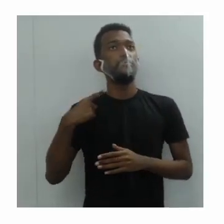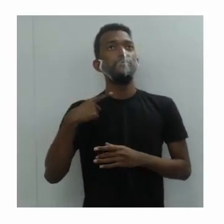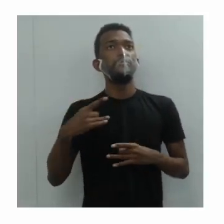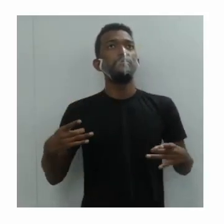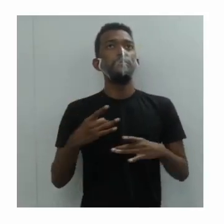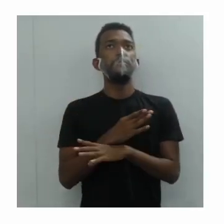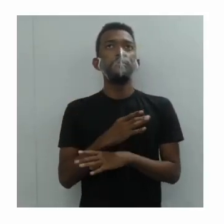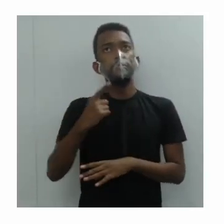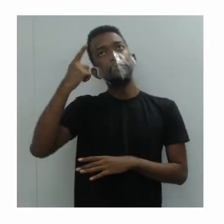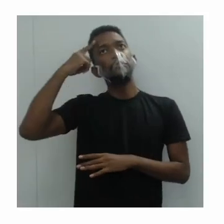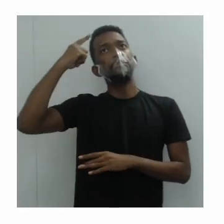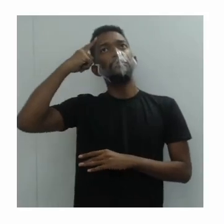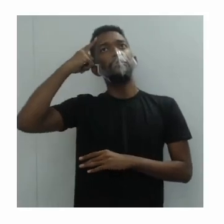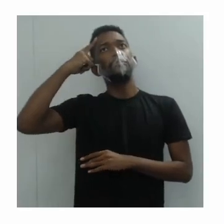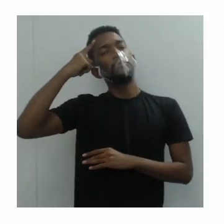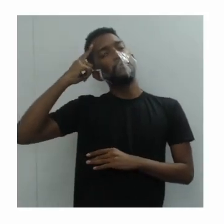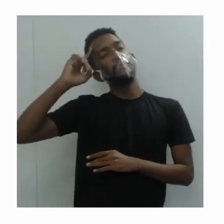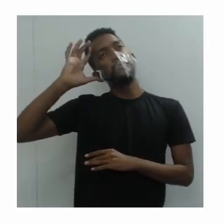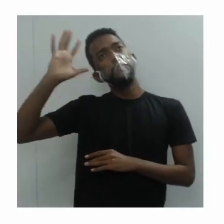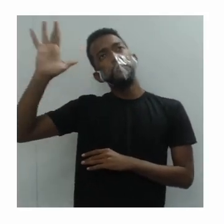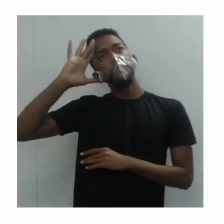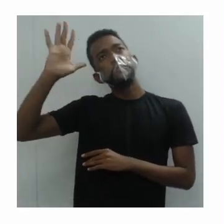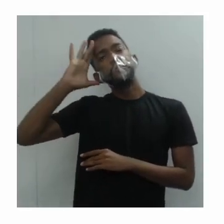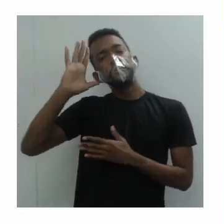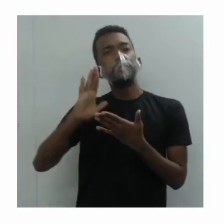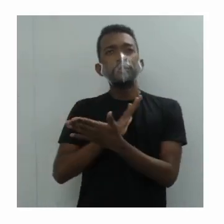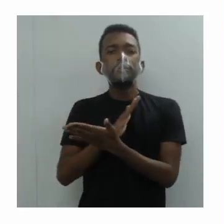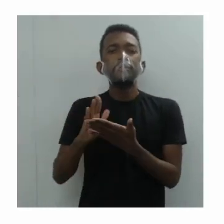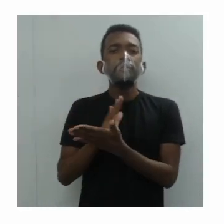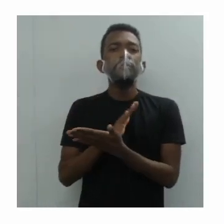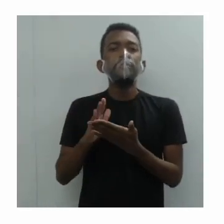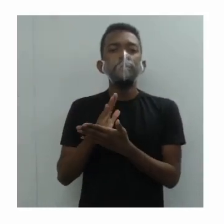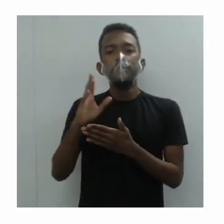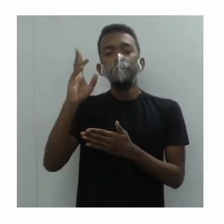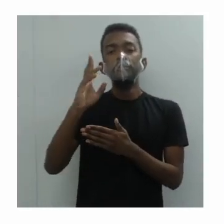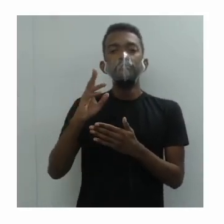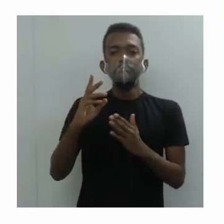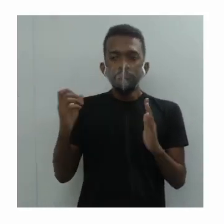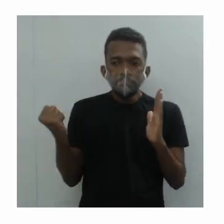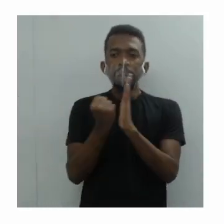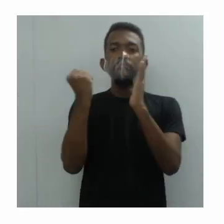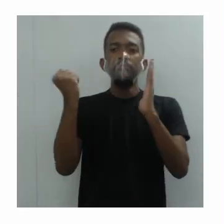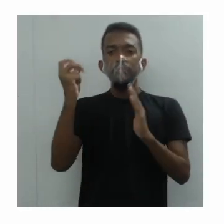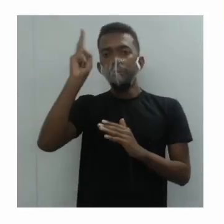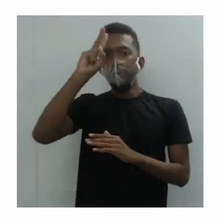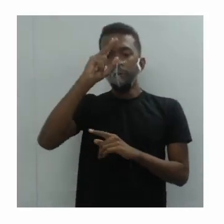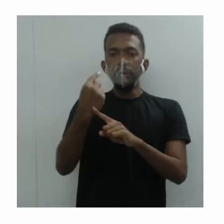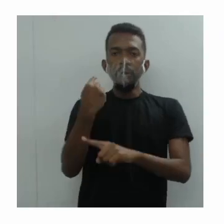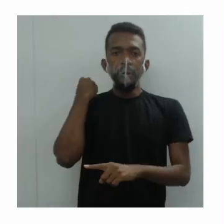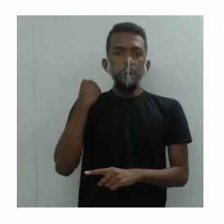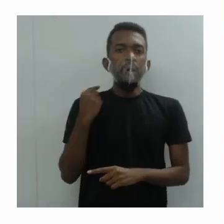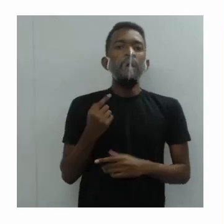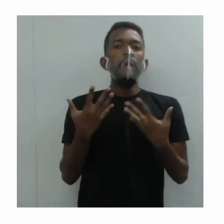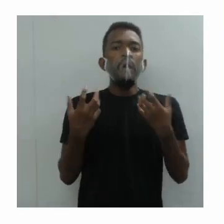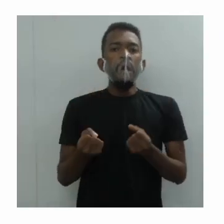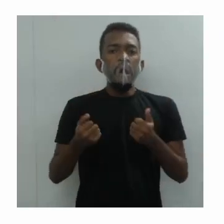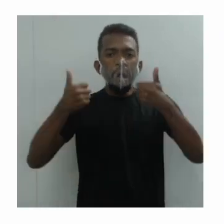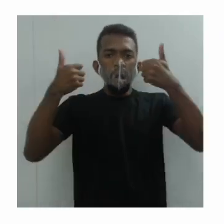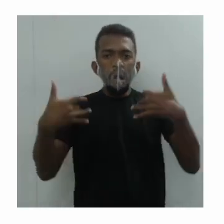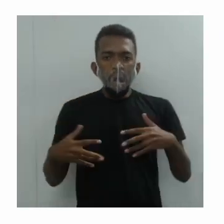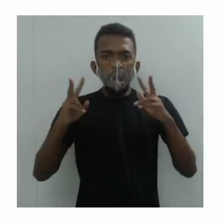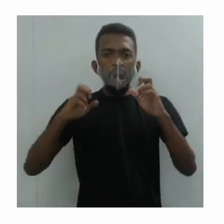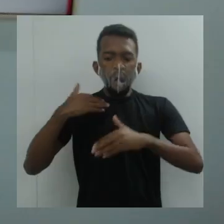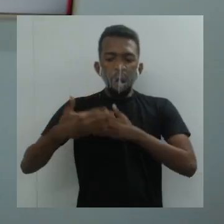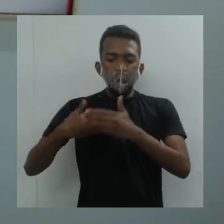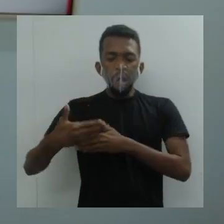uma memória de alguns fatos históricos. Nós vamos falar de